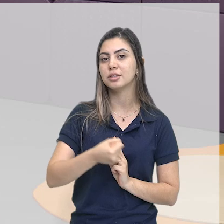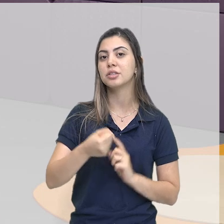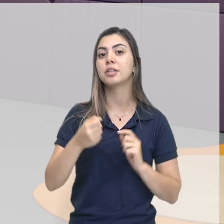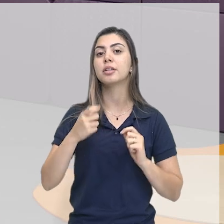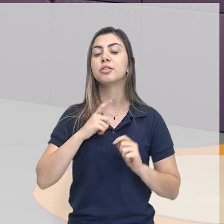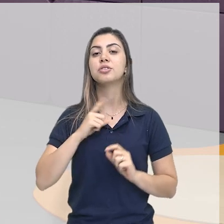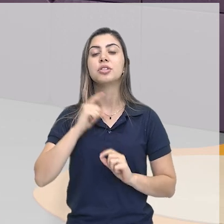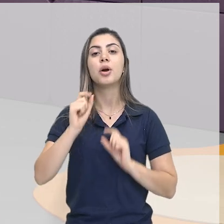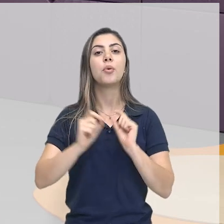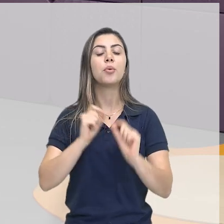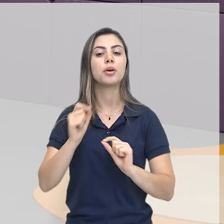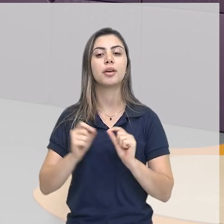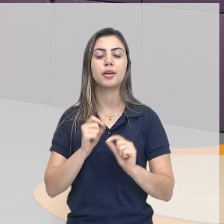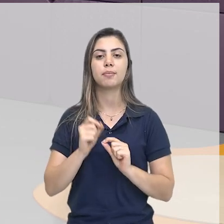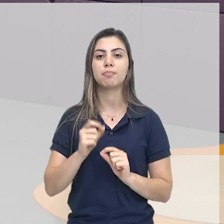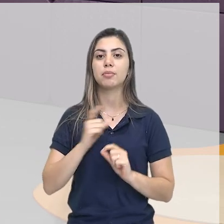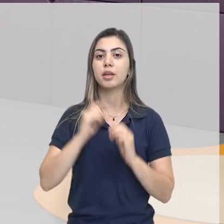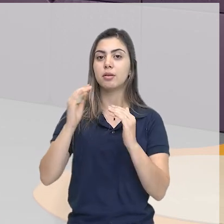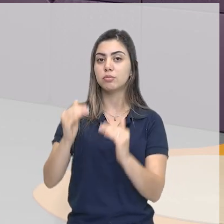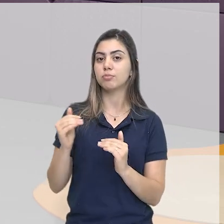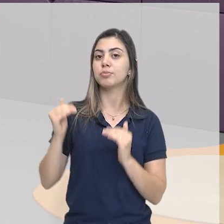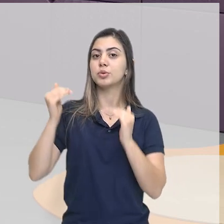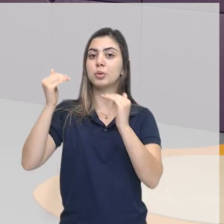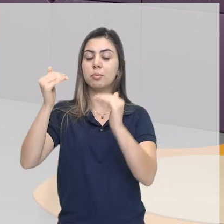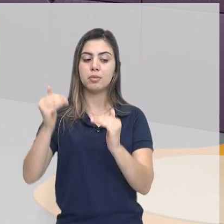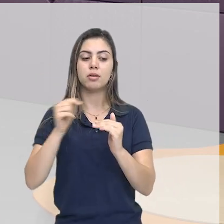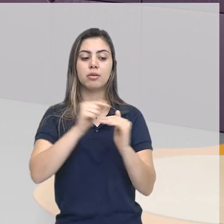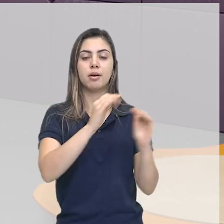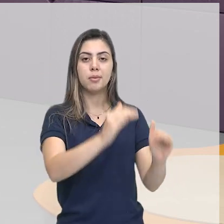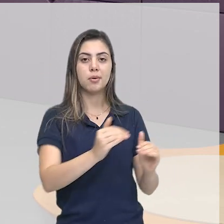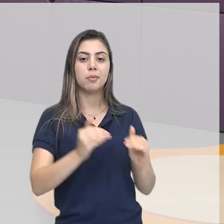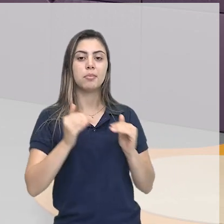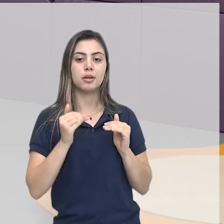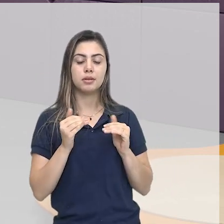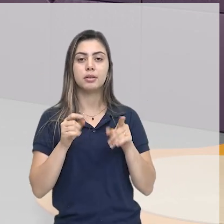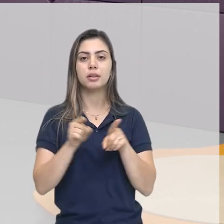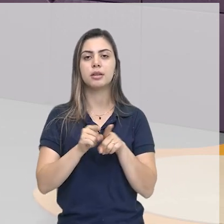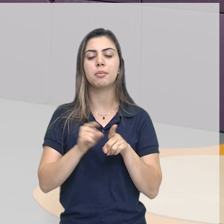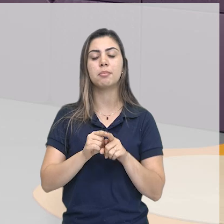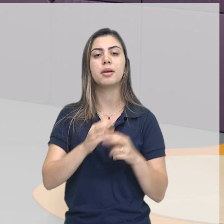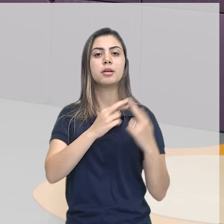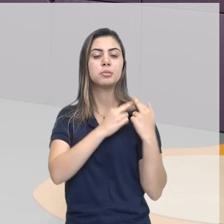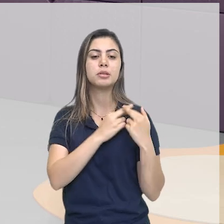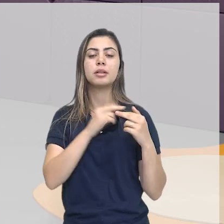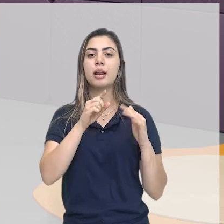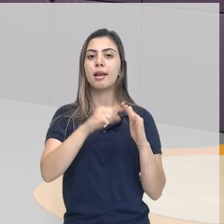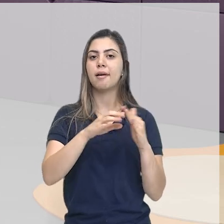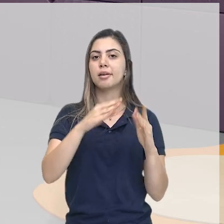na suzerania, vassalagem e no papel da Igreja